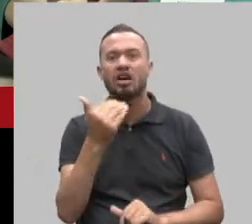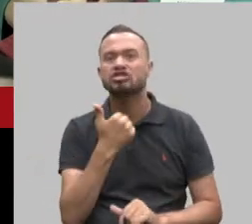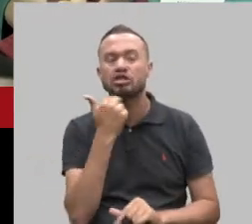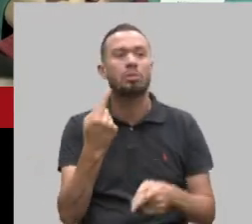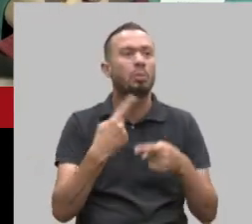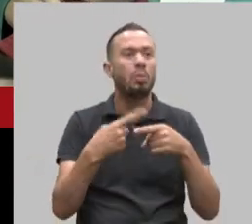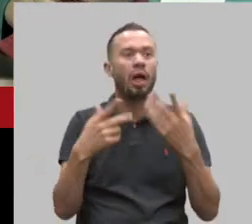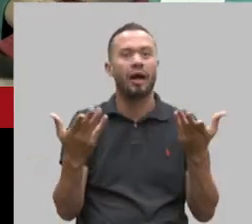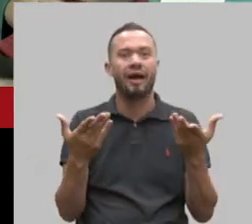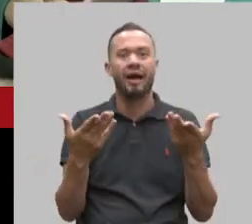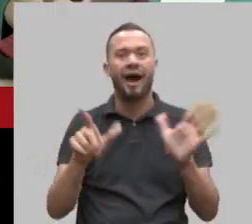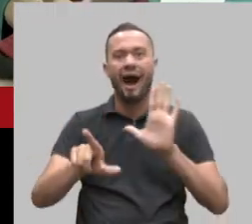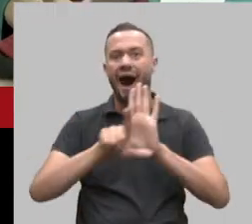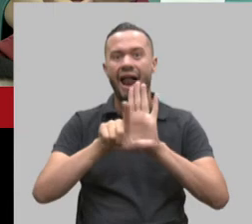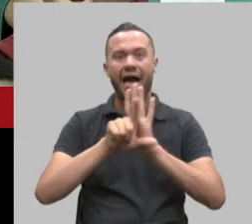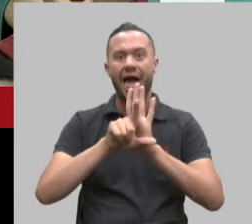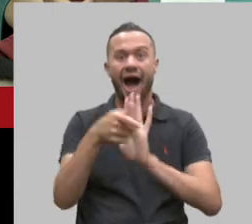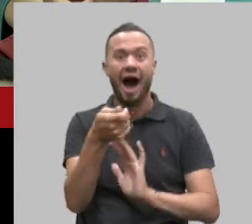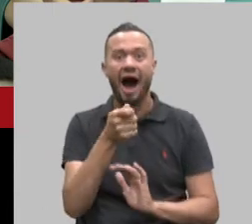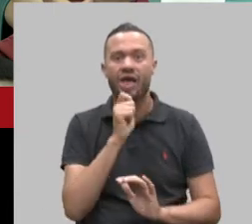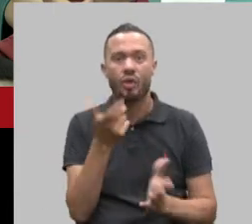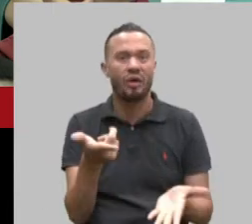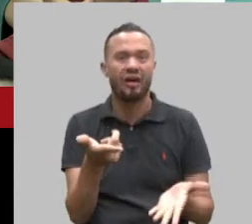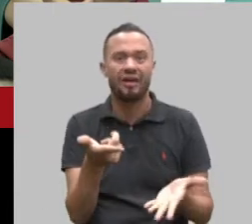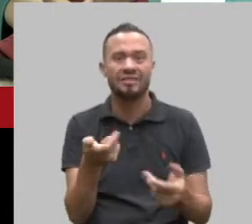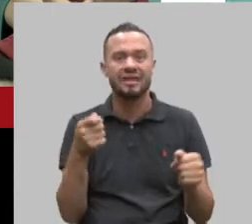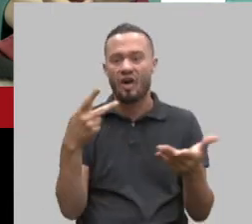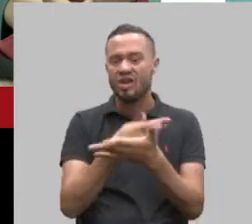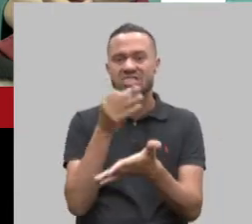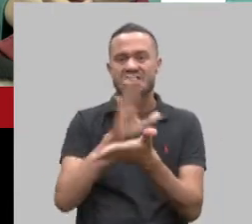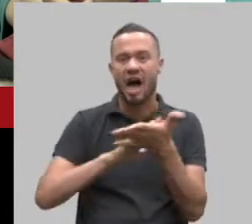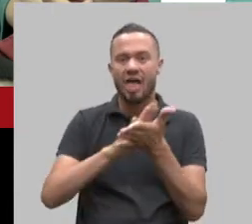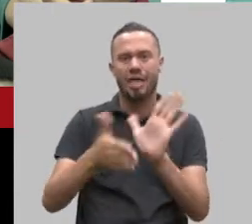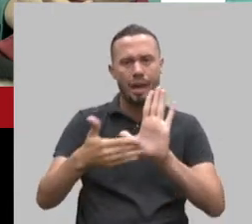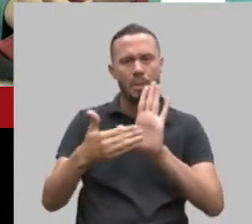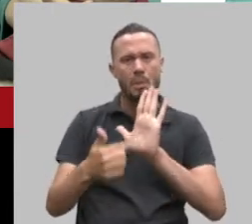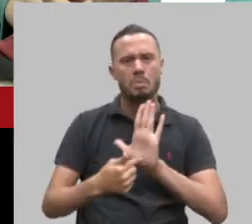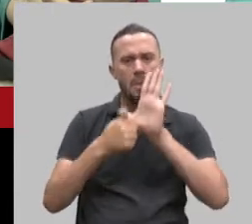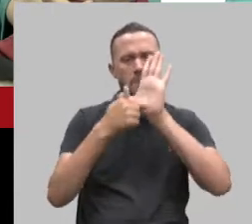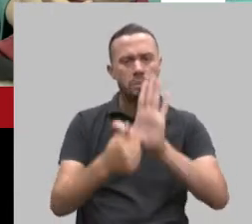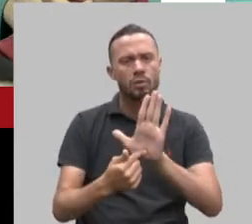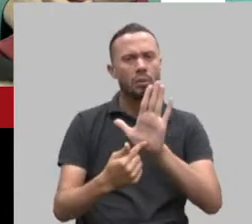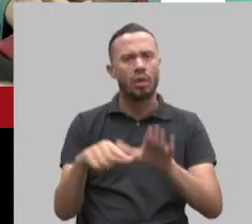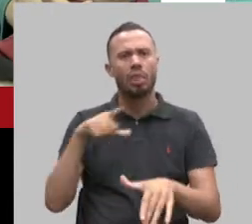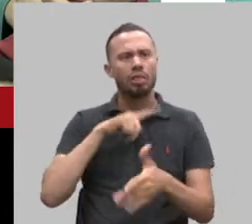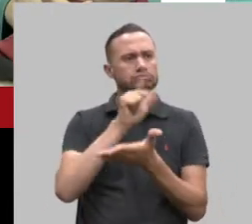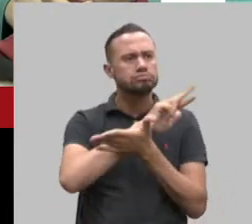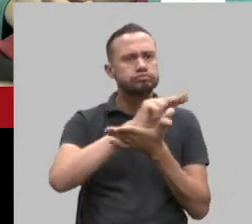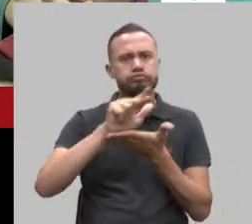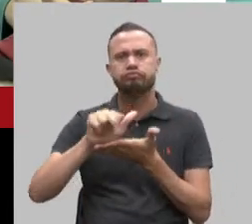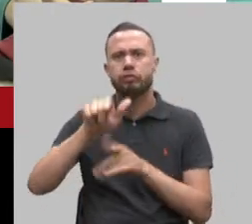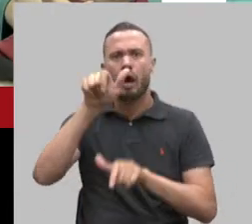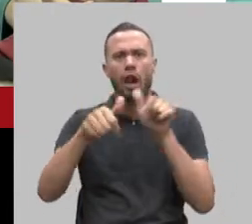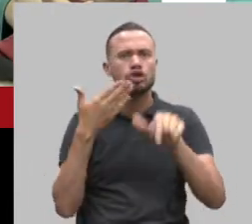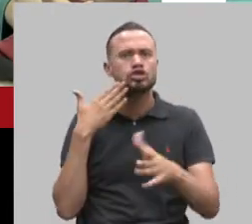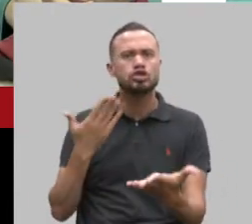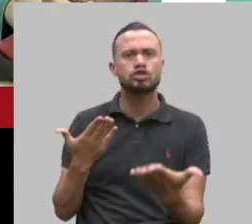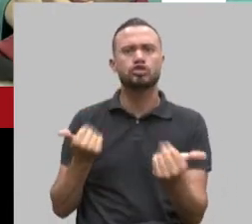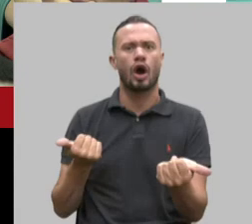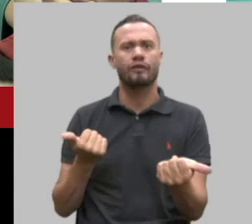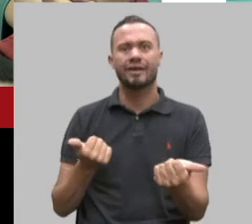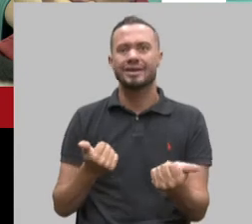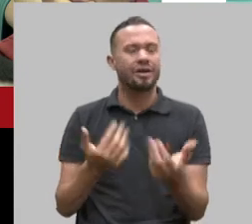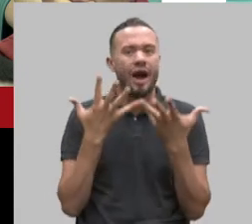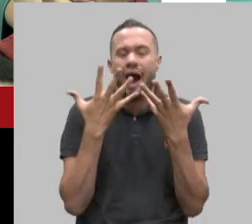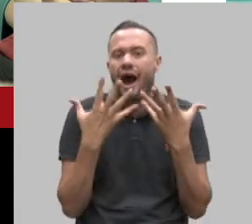essa lei não será aplicada se essa proposta veio para aqui quer dizer que temos diversos jovens inconformados com a falta de